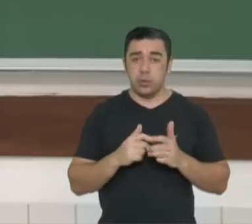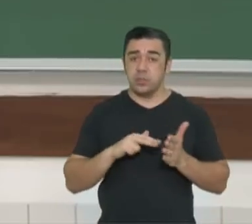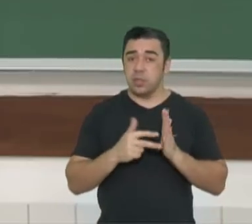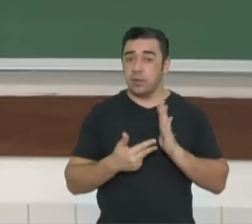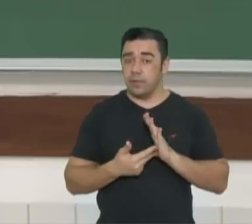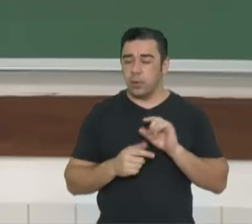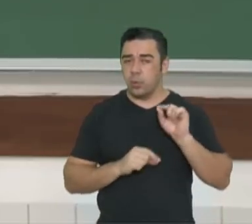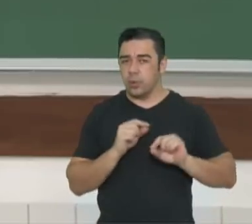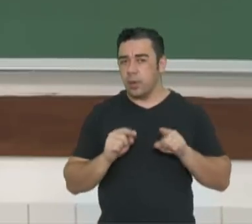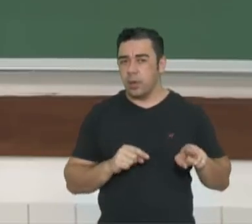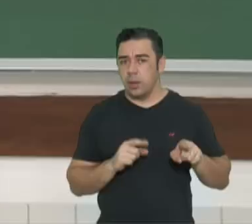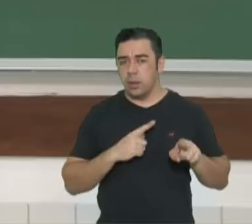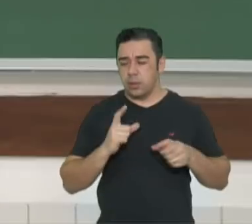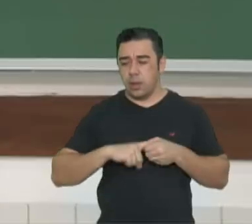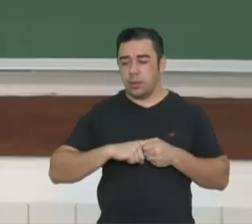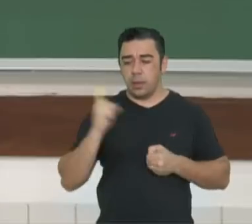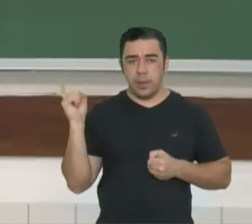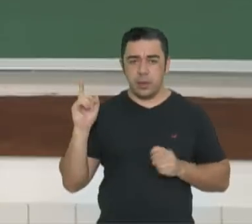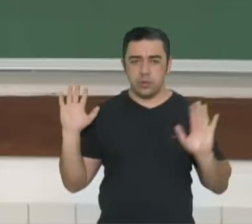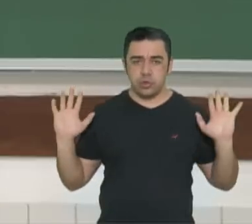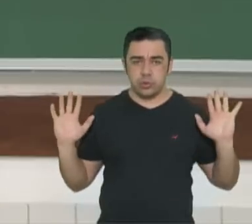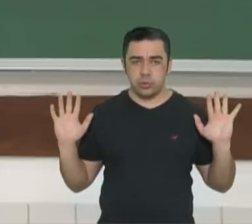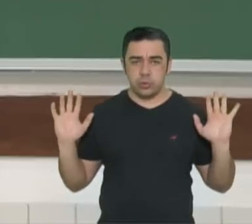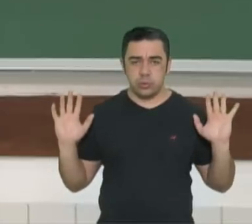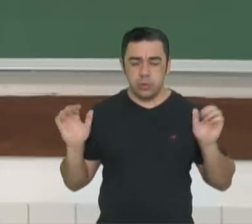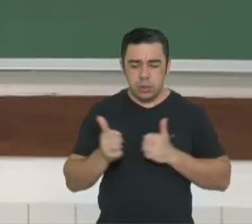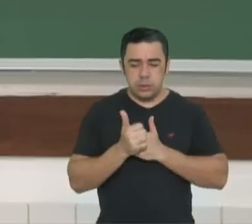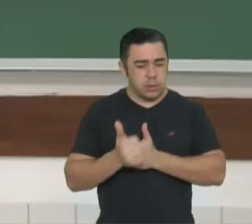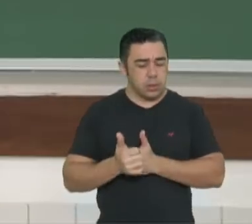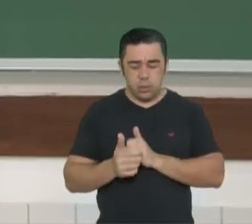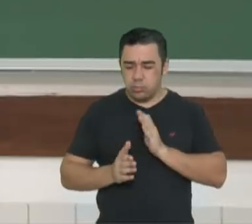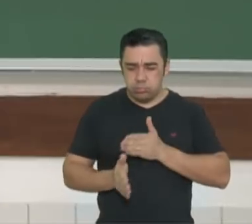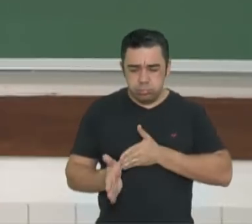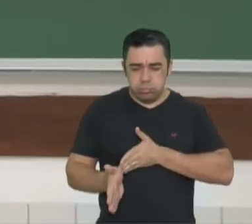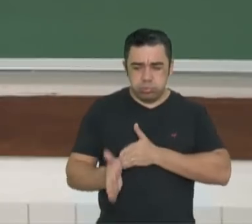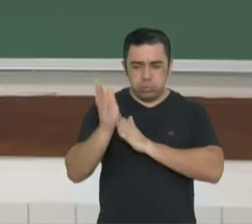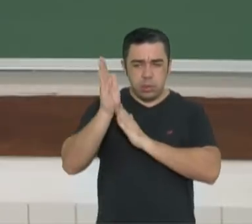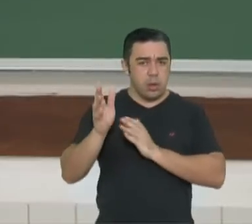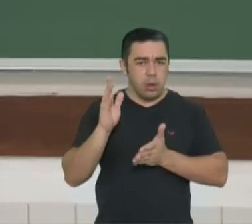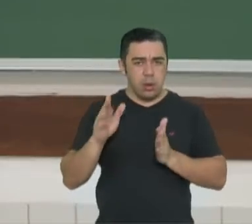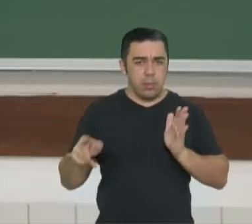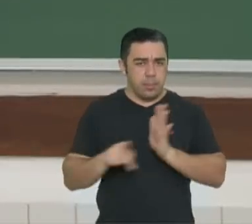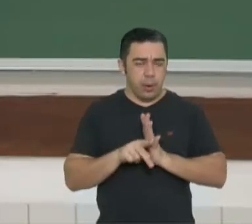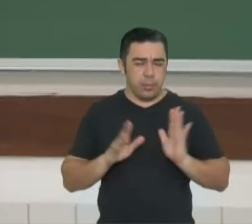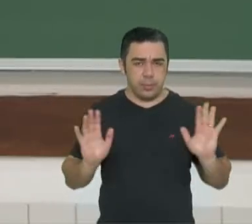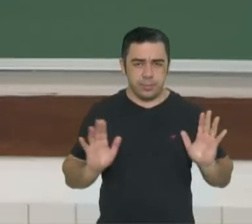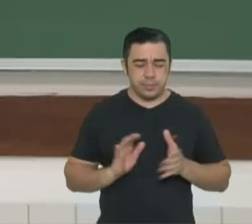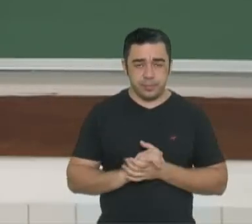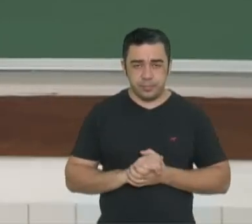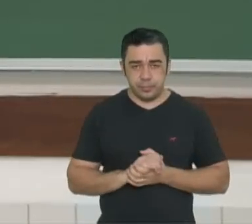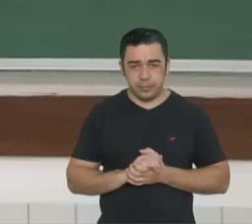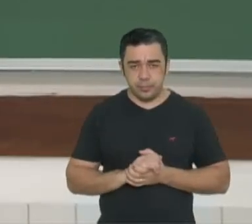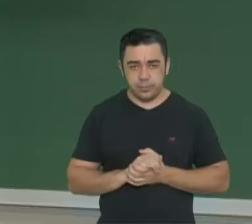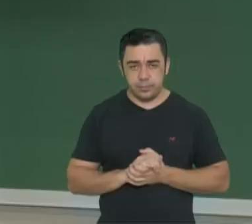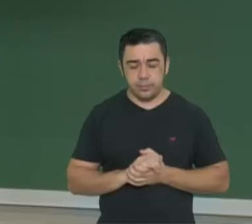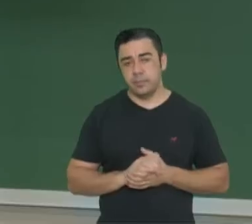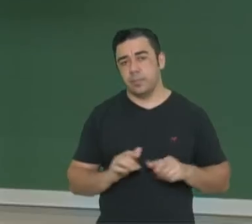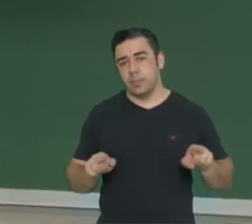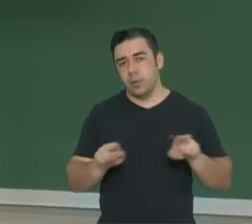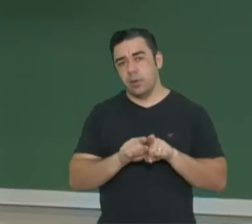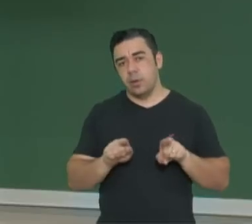aí, então, como independente. O Brasil seguiria sua própria linha dentro da Guerra Fria. E ainda,